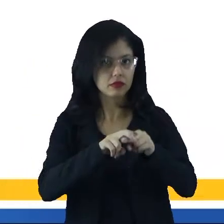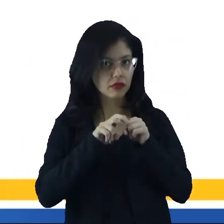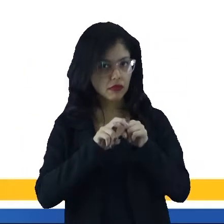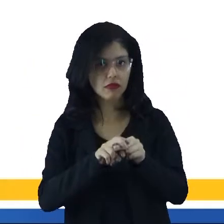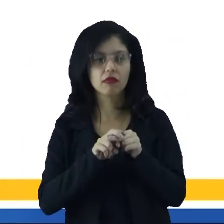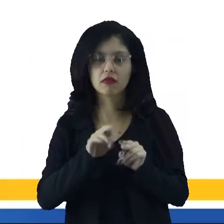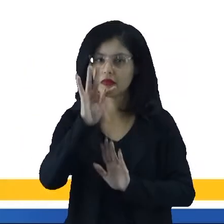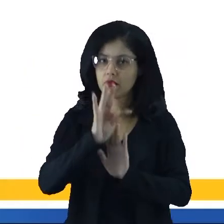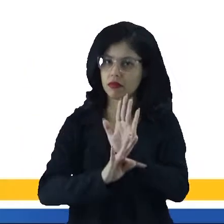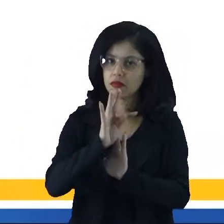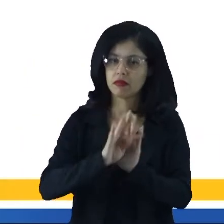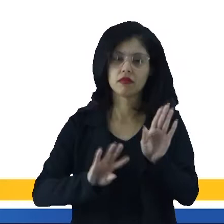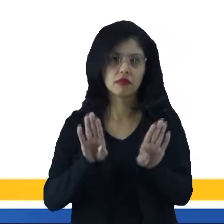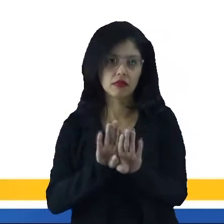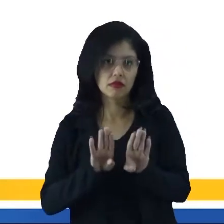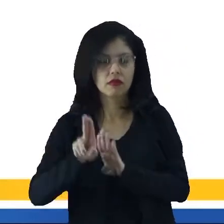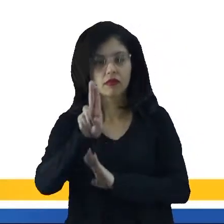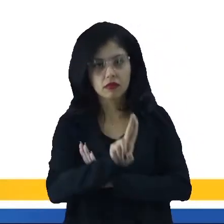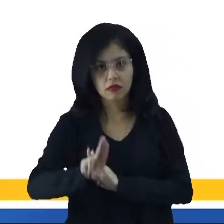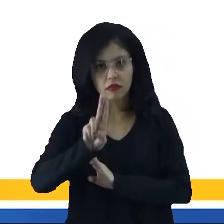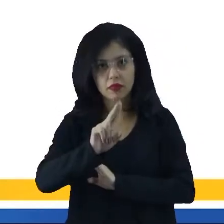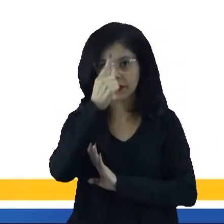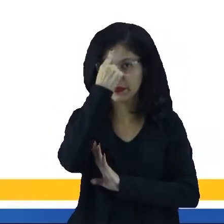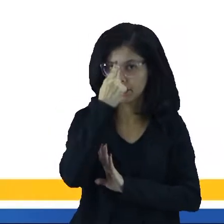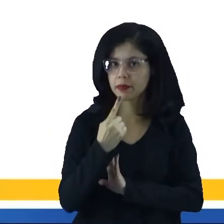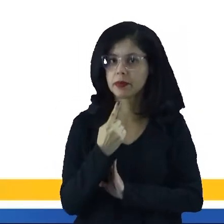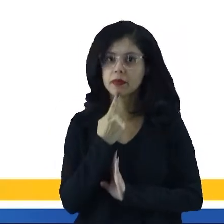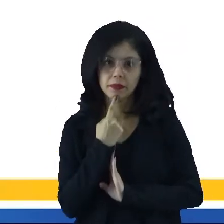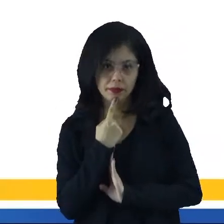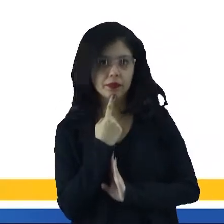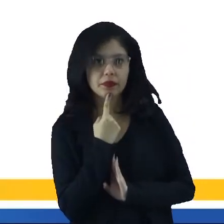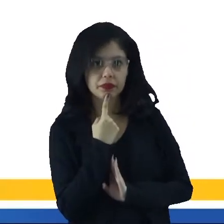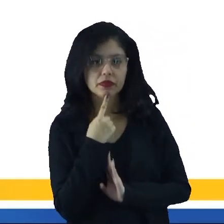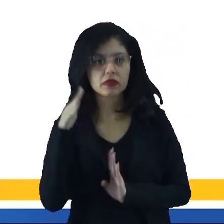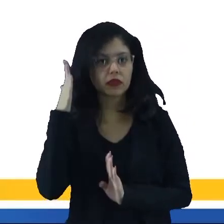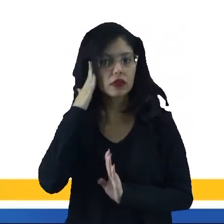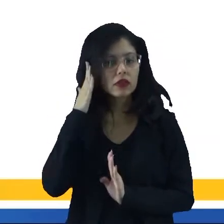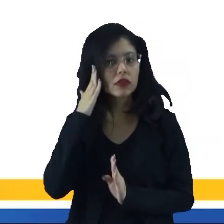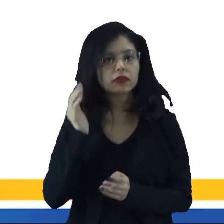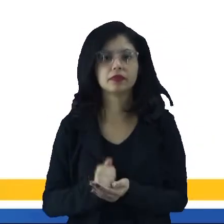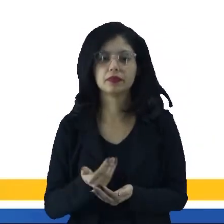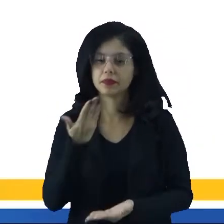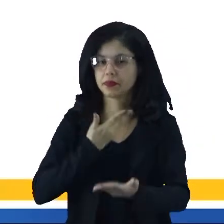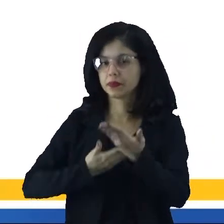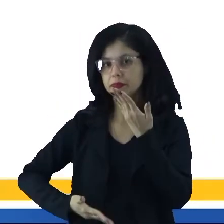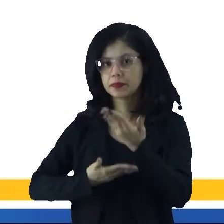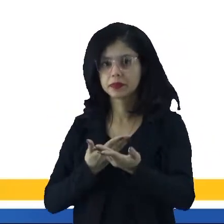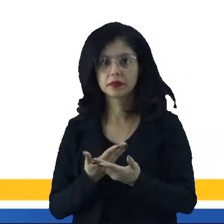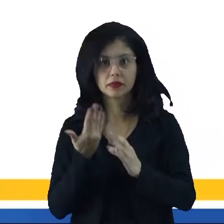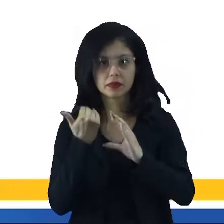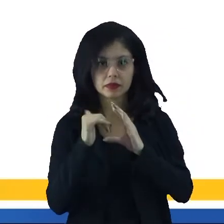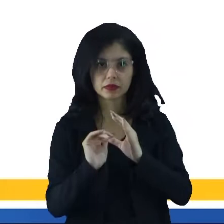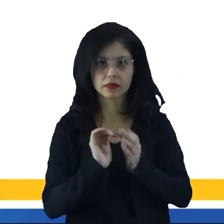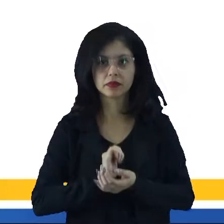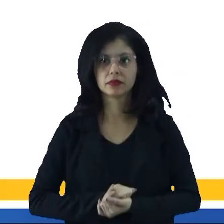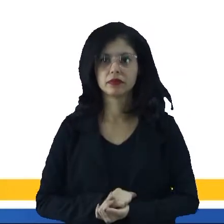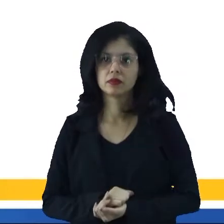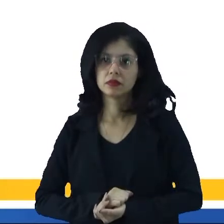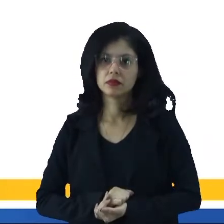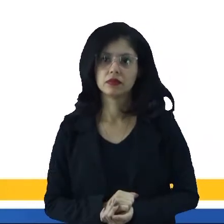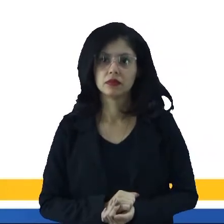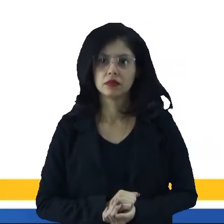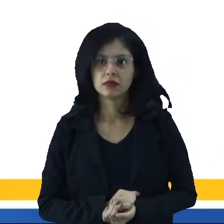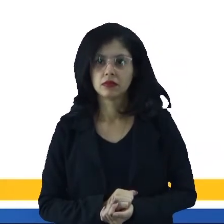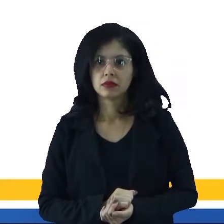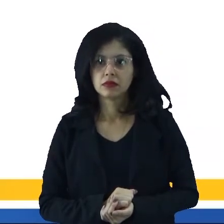tipo de texto, ele usa também a imagem, que nos ajuda a compreender a mensagem aí compartilhada, tá bom? Vamos para o próximo exemplo.